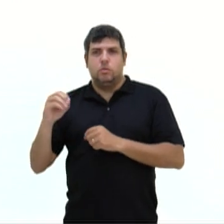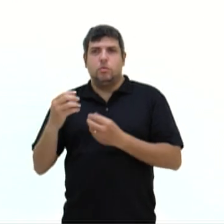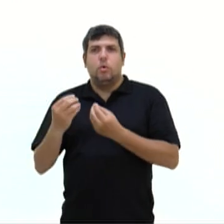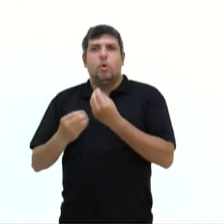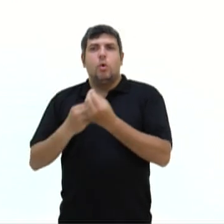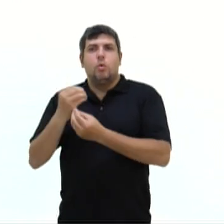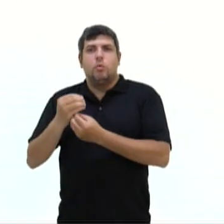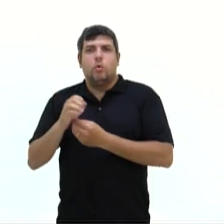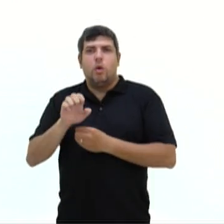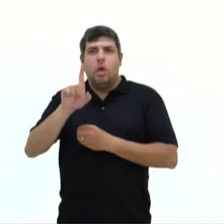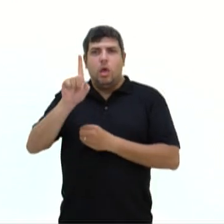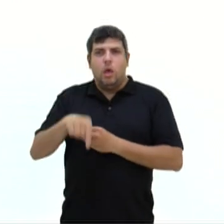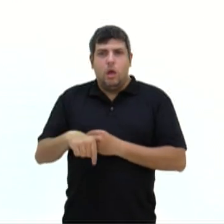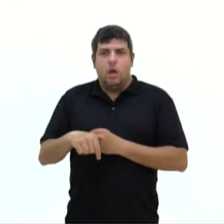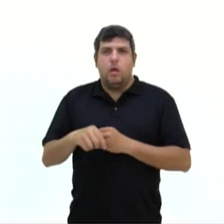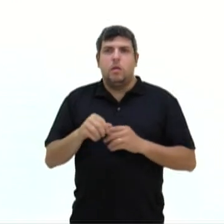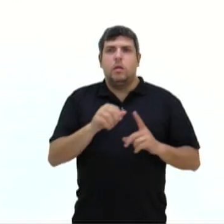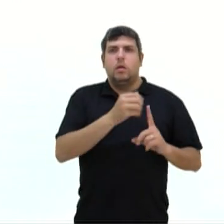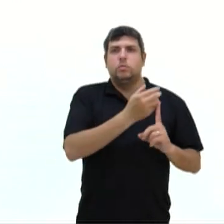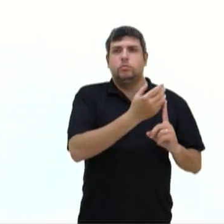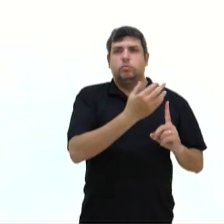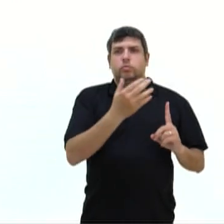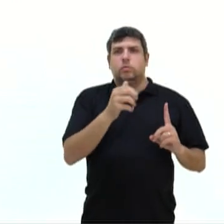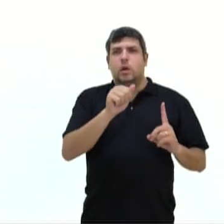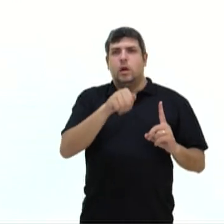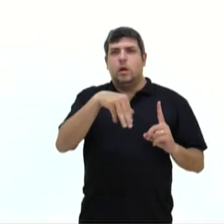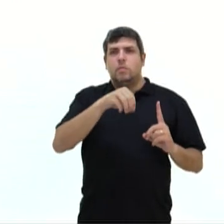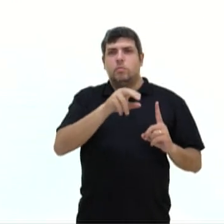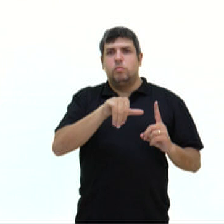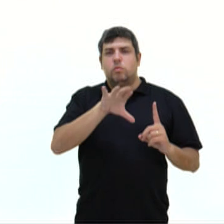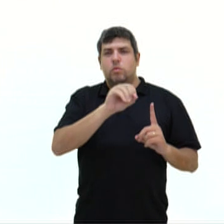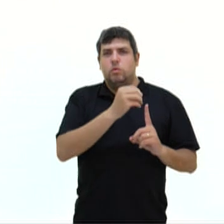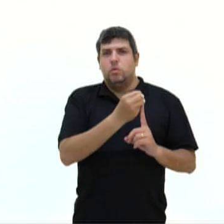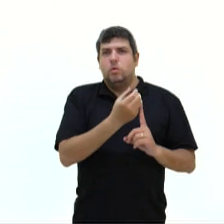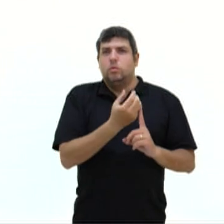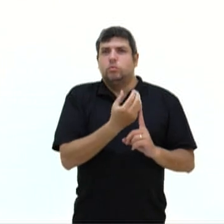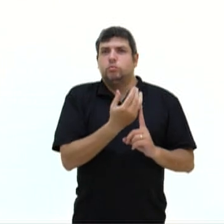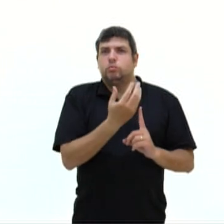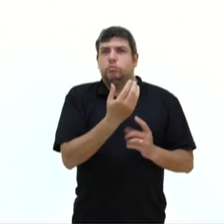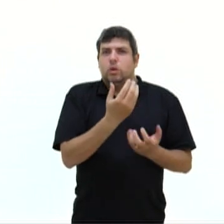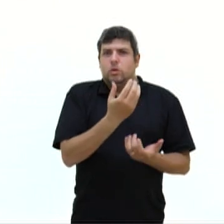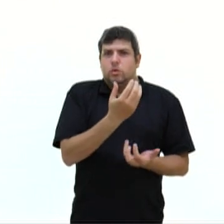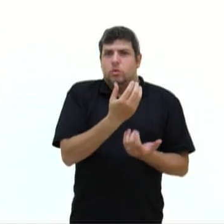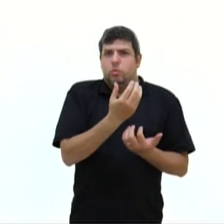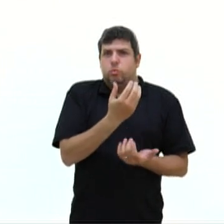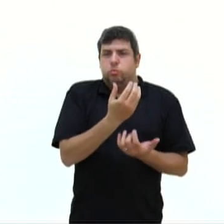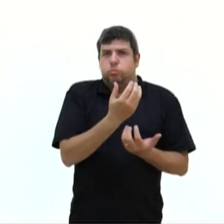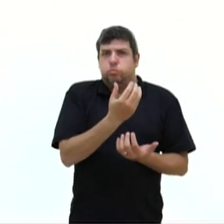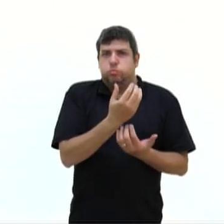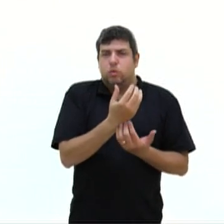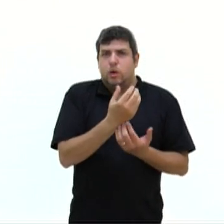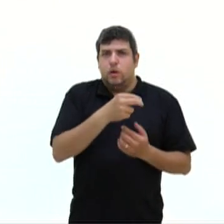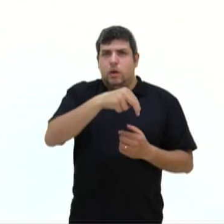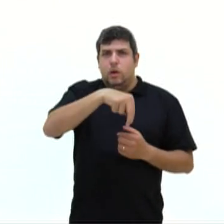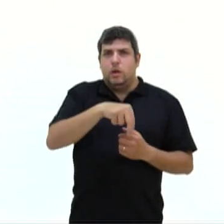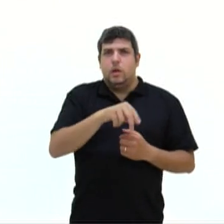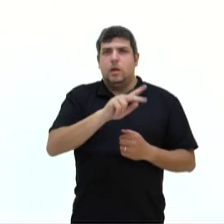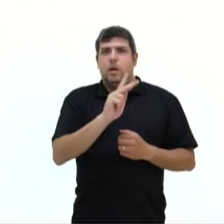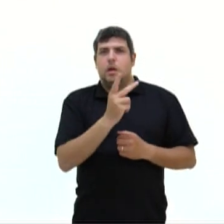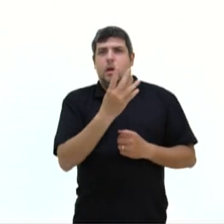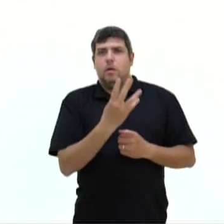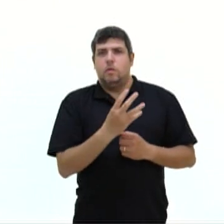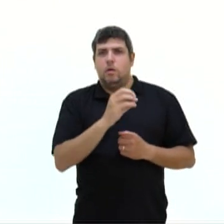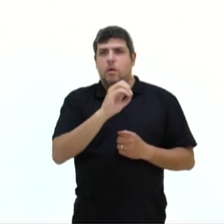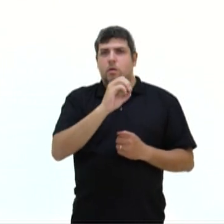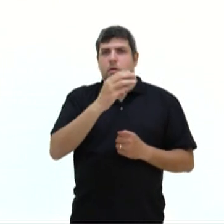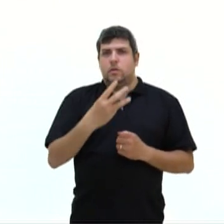decomposição térmica do nitrato de amônio, ou seja, pelo aquecimento, tá? Do NH4NO3, que é o nitrato de